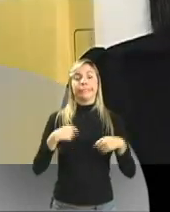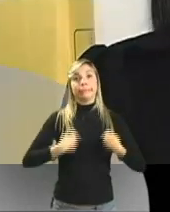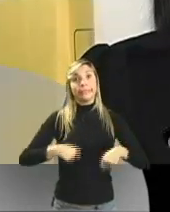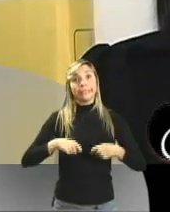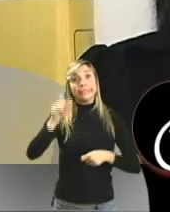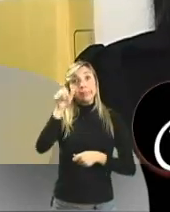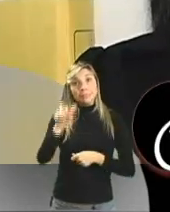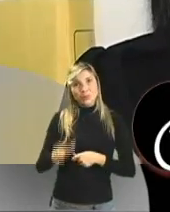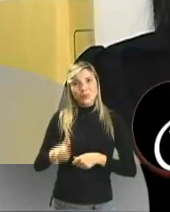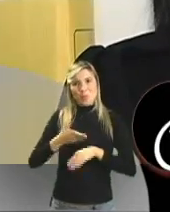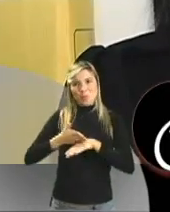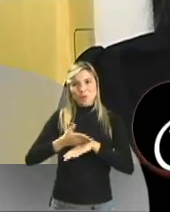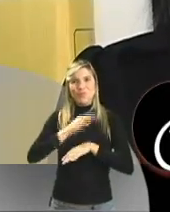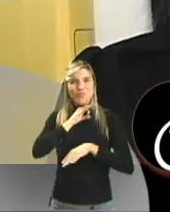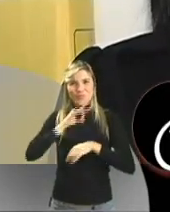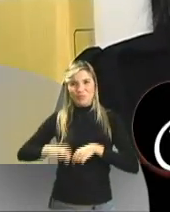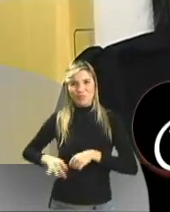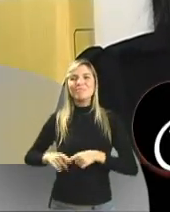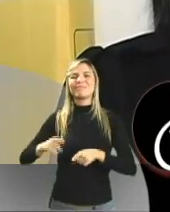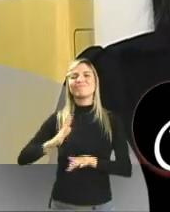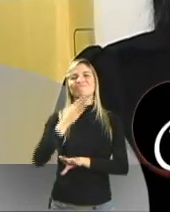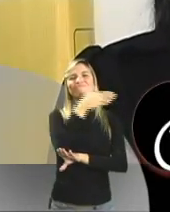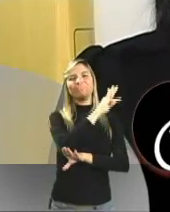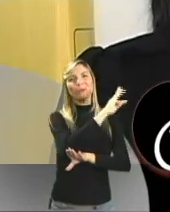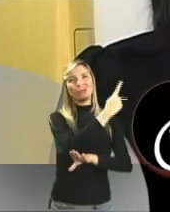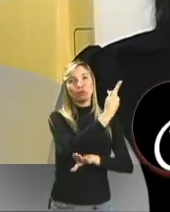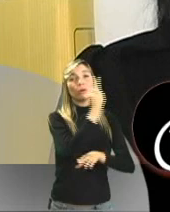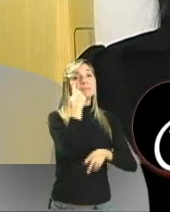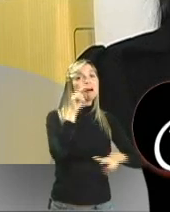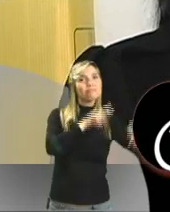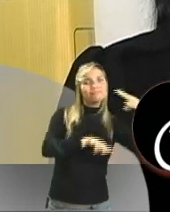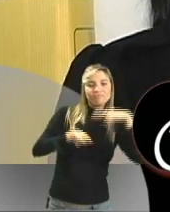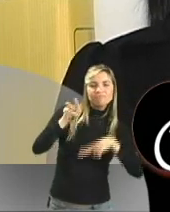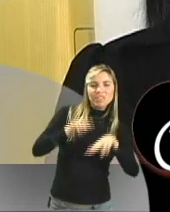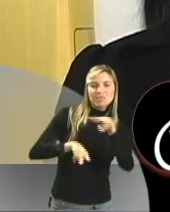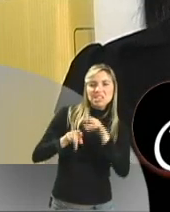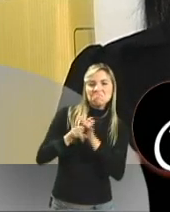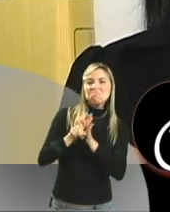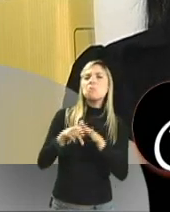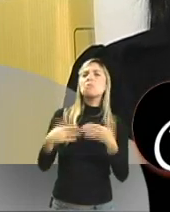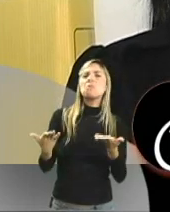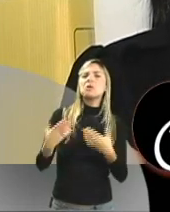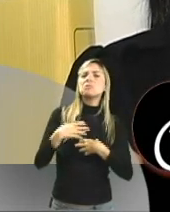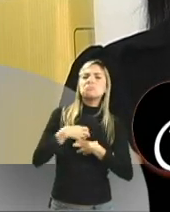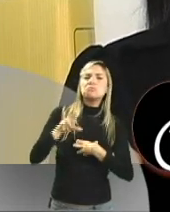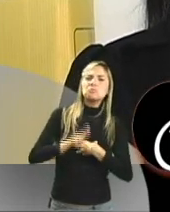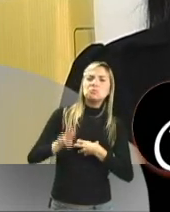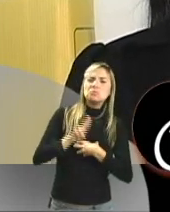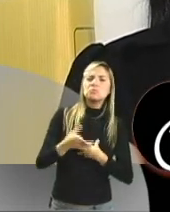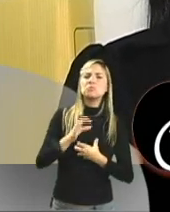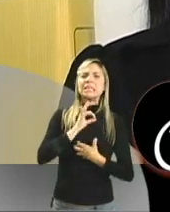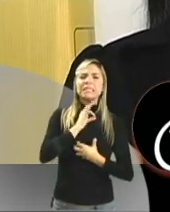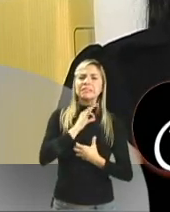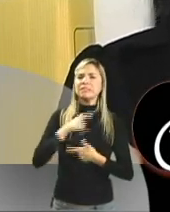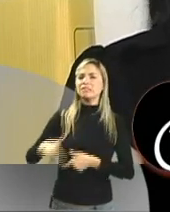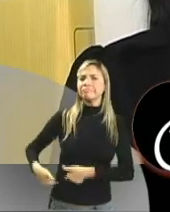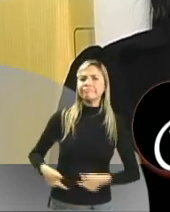É necessário que o usuário vá a Belo Horizonte para ser feita uma avaliação para ver o tipo de bolsa que ele